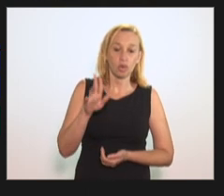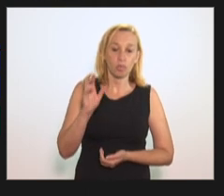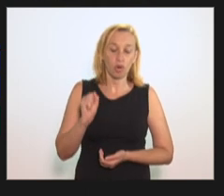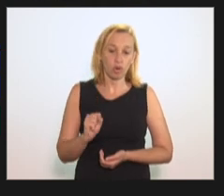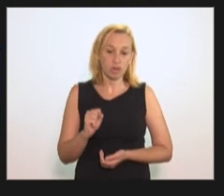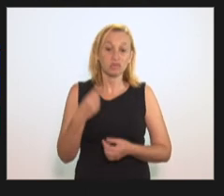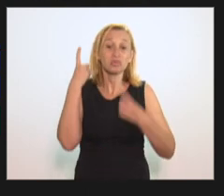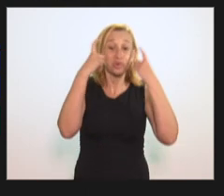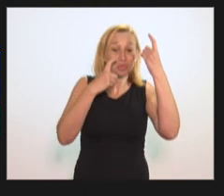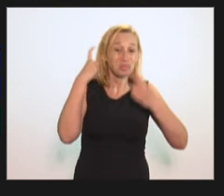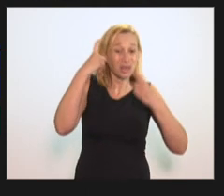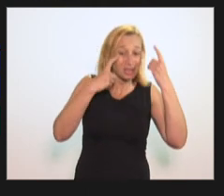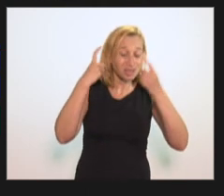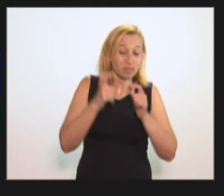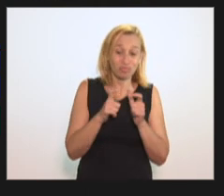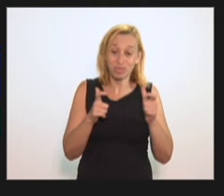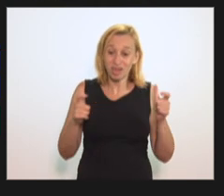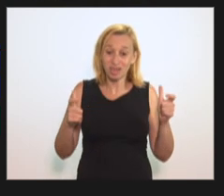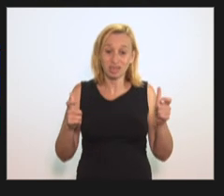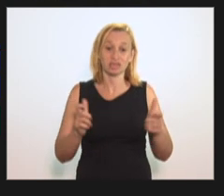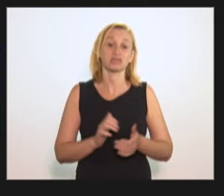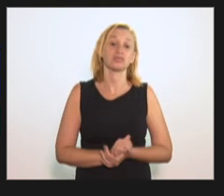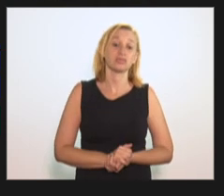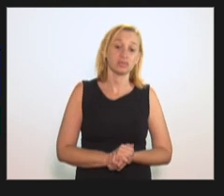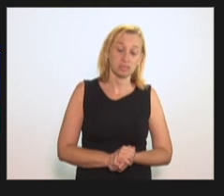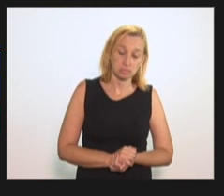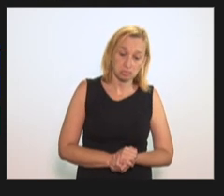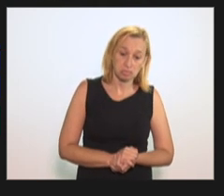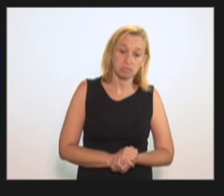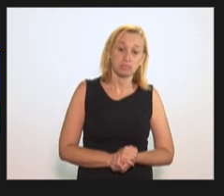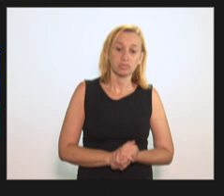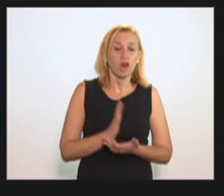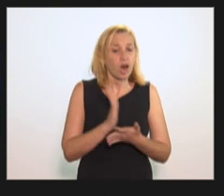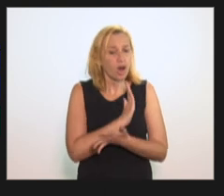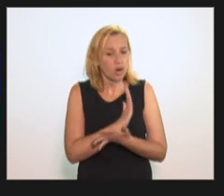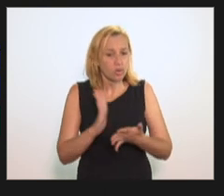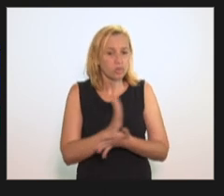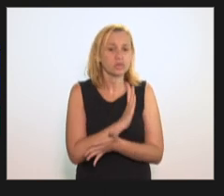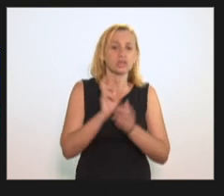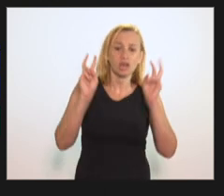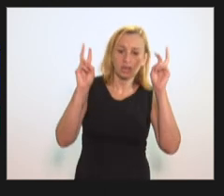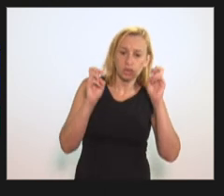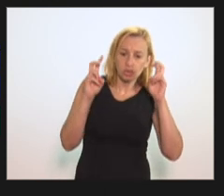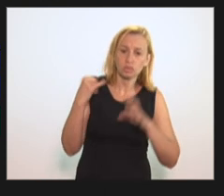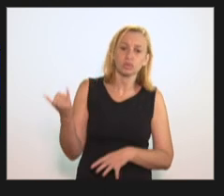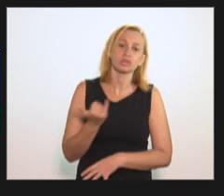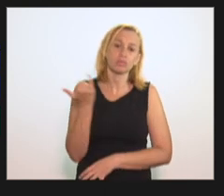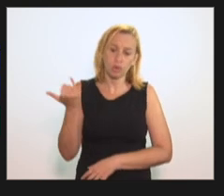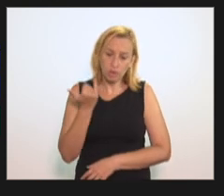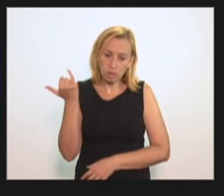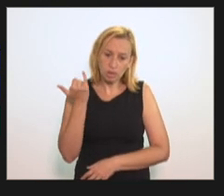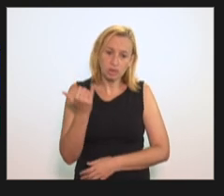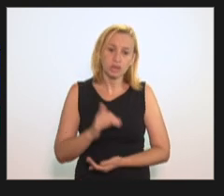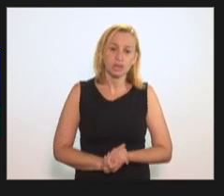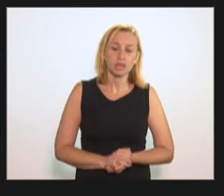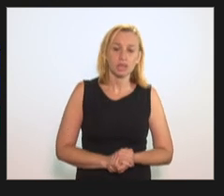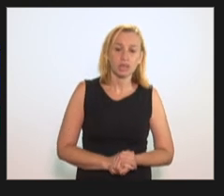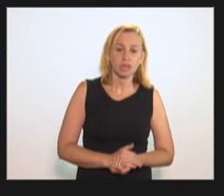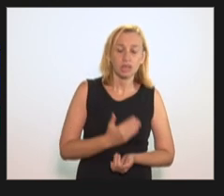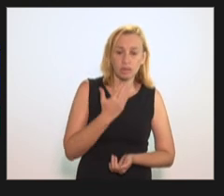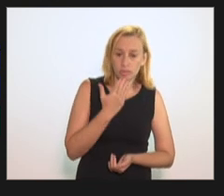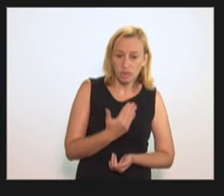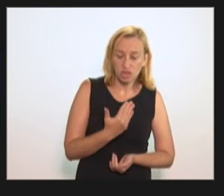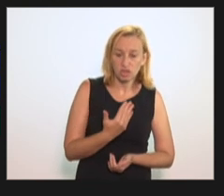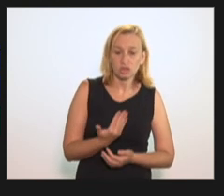uma preocupação muito grande eles mandaram para a gente algumas questões importantes e solicitaram dessa